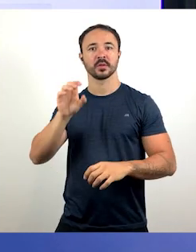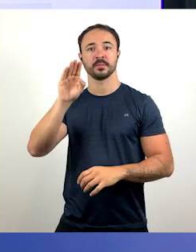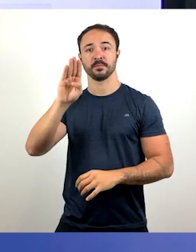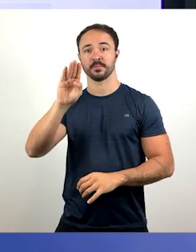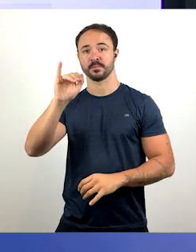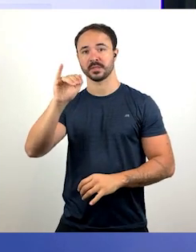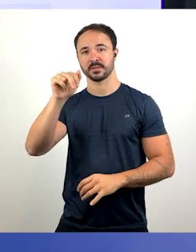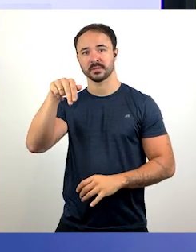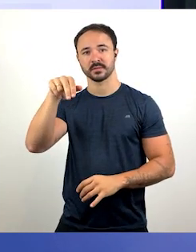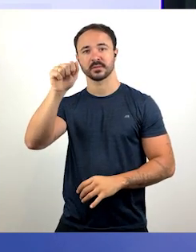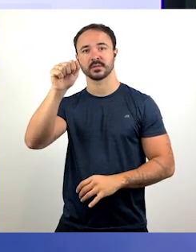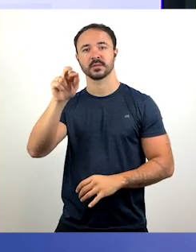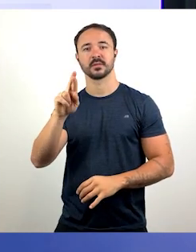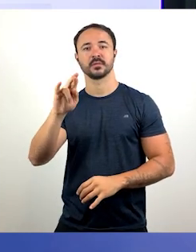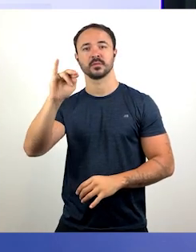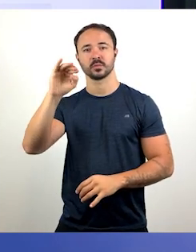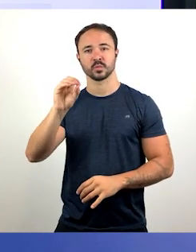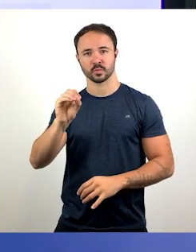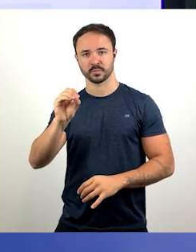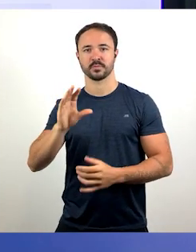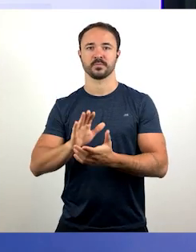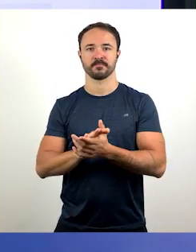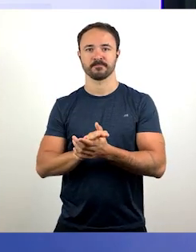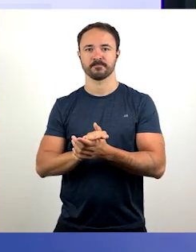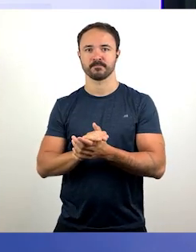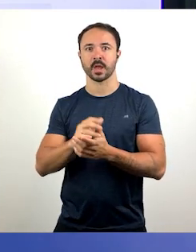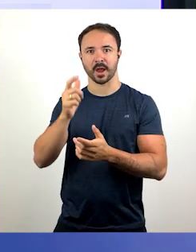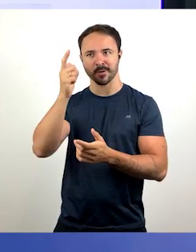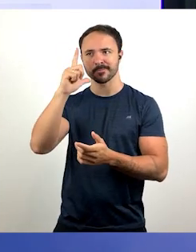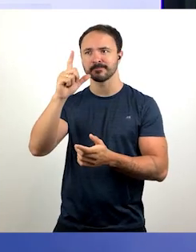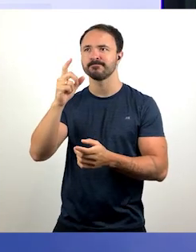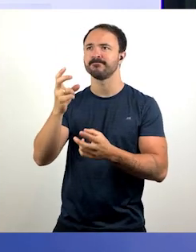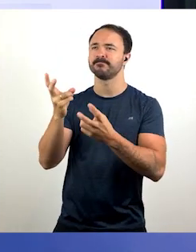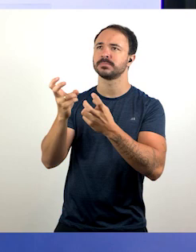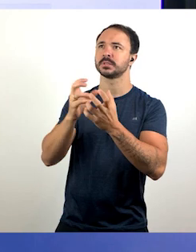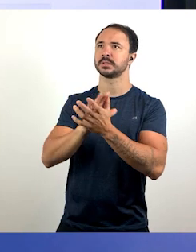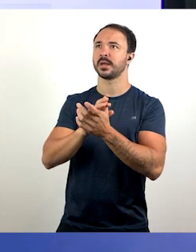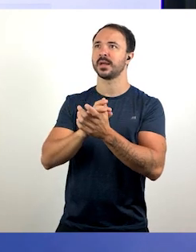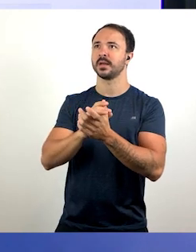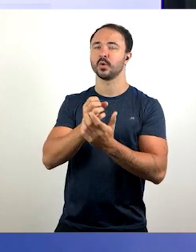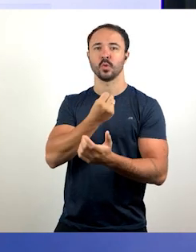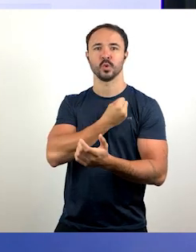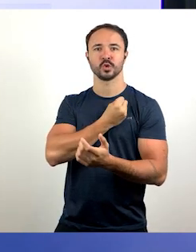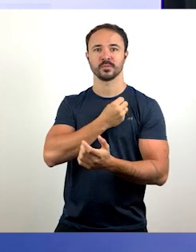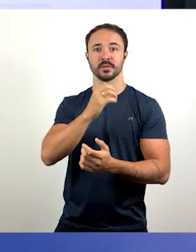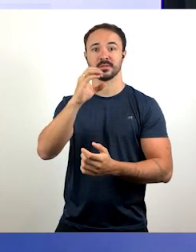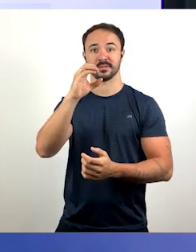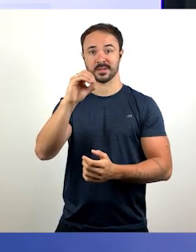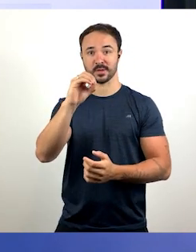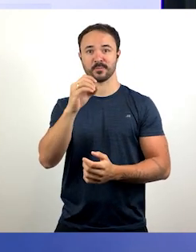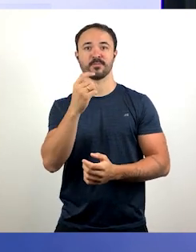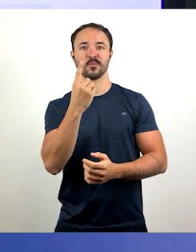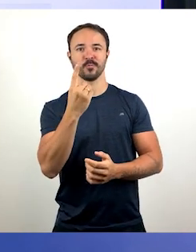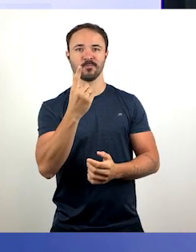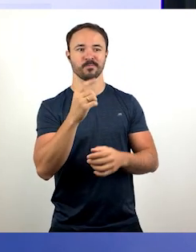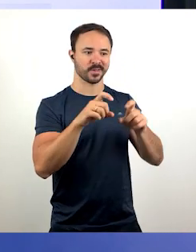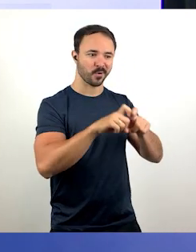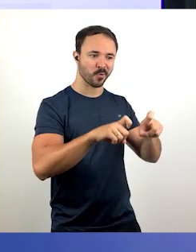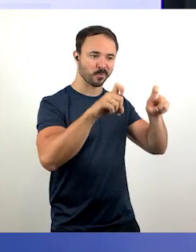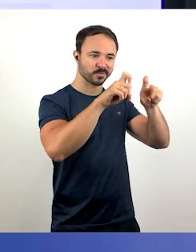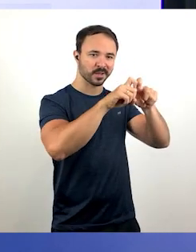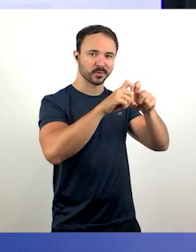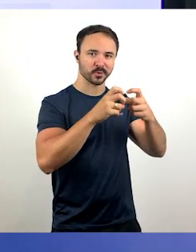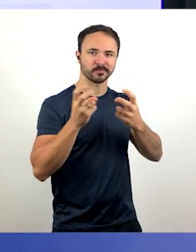comandos e nós temos aí, através de zeros e uns, um comando que o computador entende e que ele